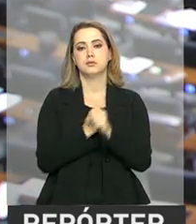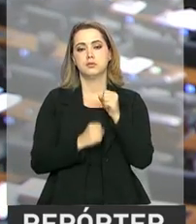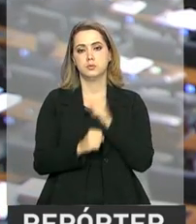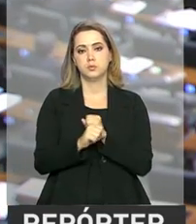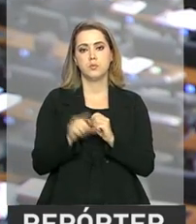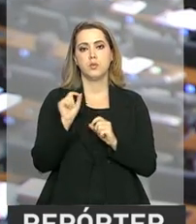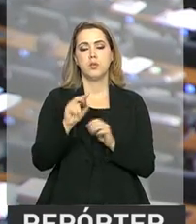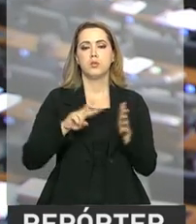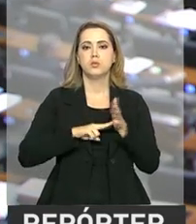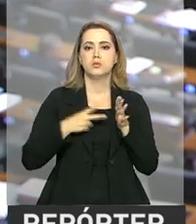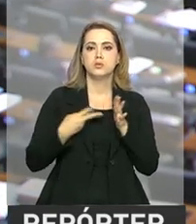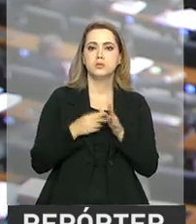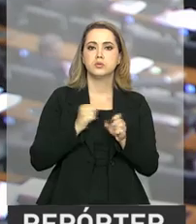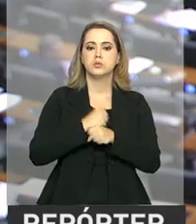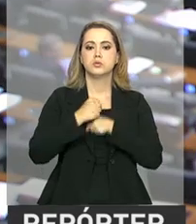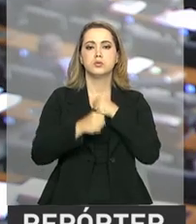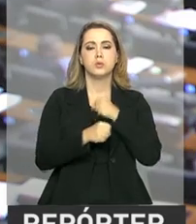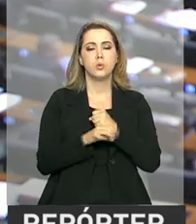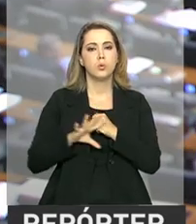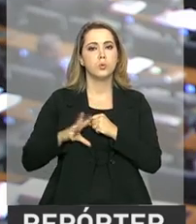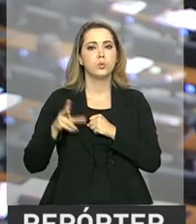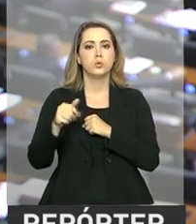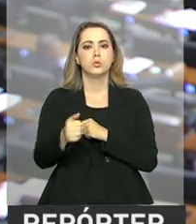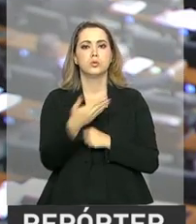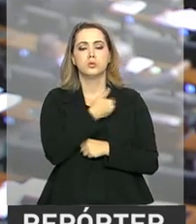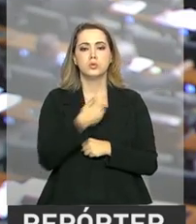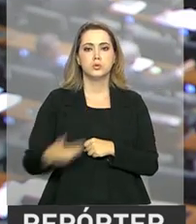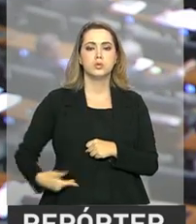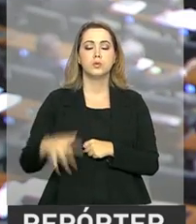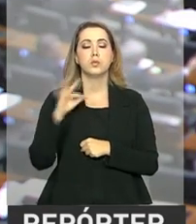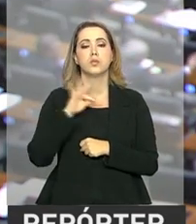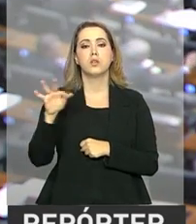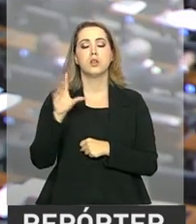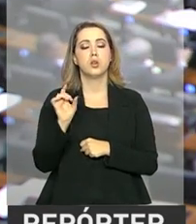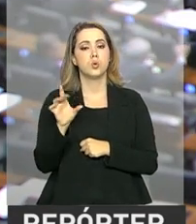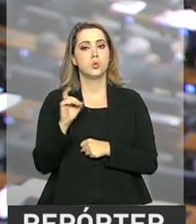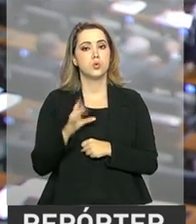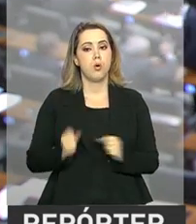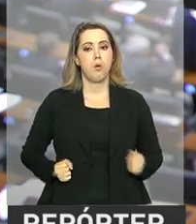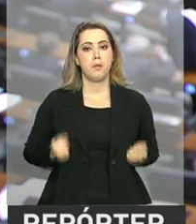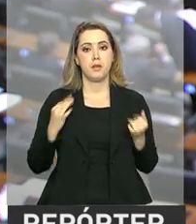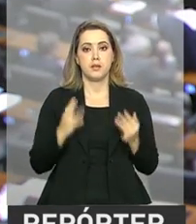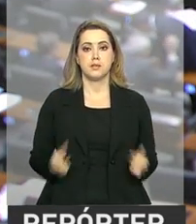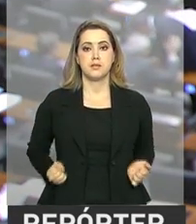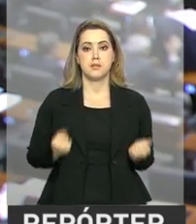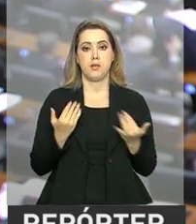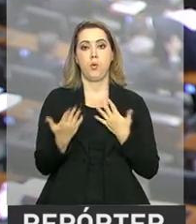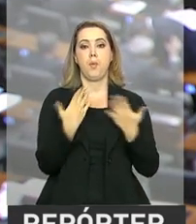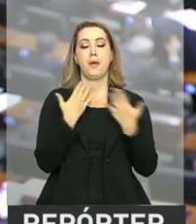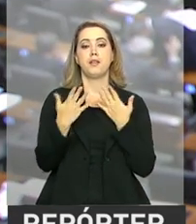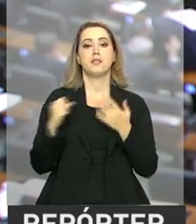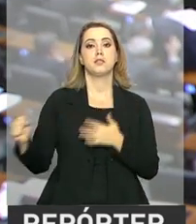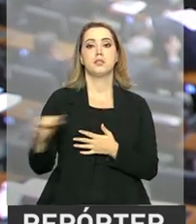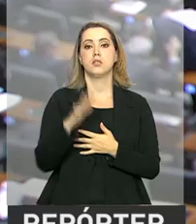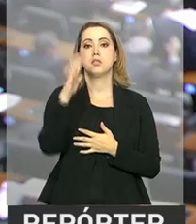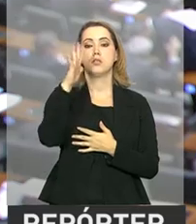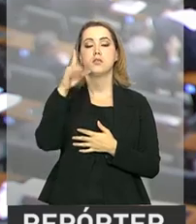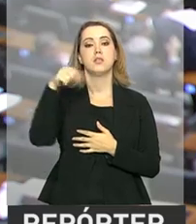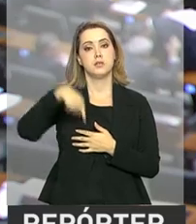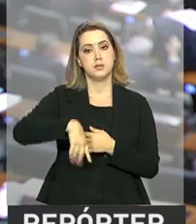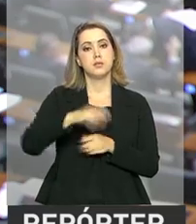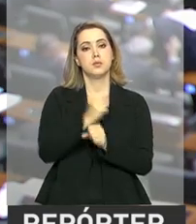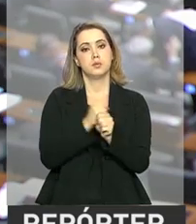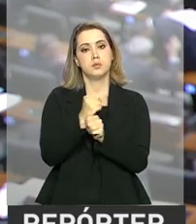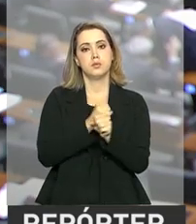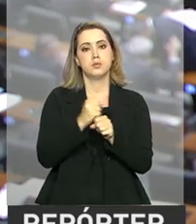ano que vem, todas as áreas do governo federal só poderão aumentar seus gastos a partir da inflação oficial prevista para este ano, que é